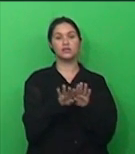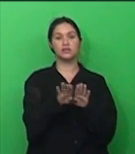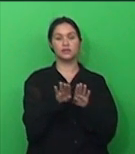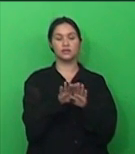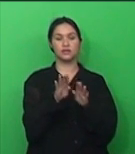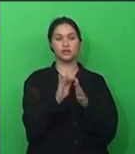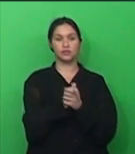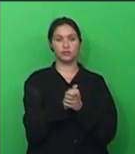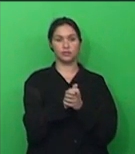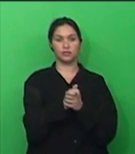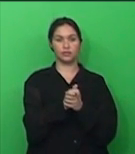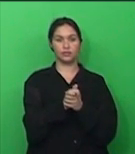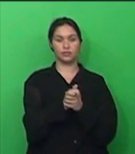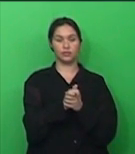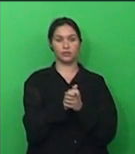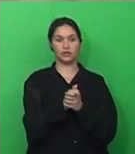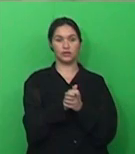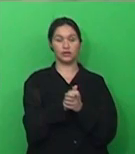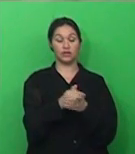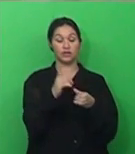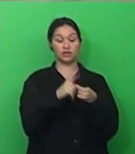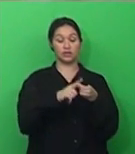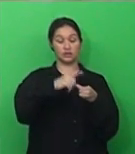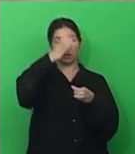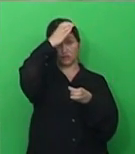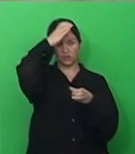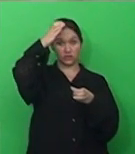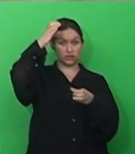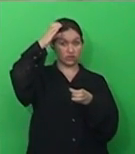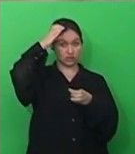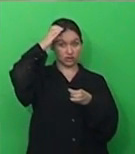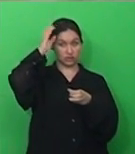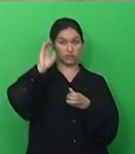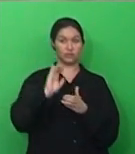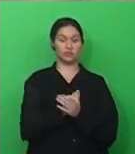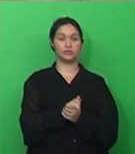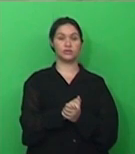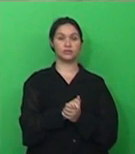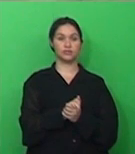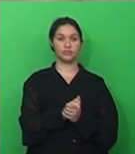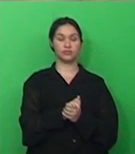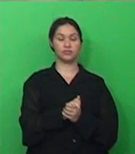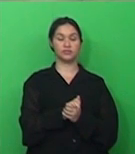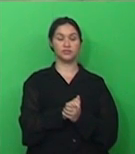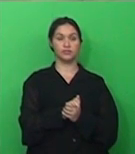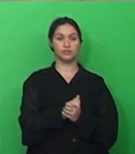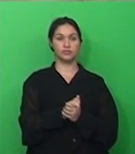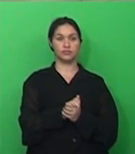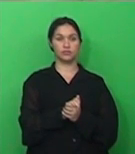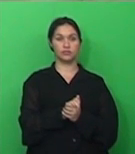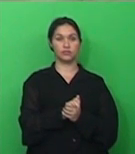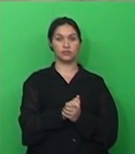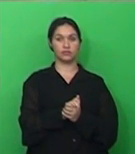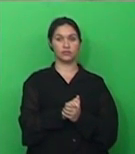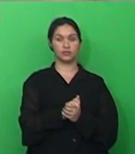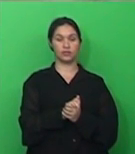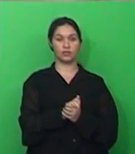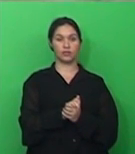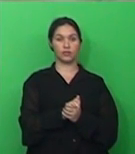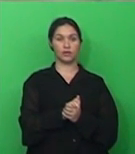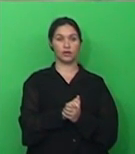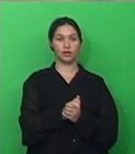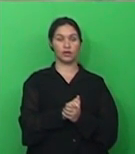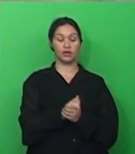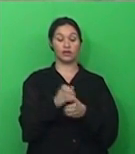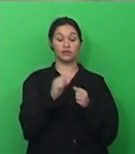cidade, principalmente, toda uma cidade... que agora, inclusive, querem que o pessoal lá da Boa Vista, lá do Pinheirinho, querem fechar o 24 horas lá